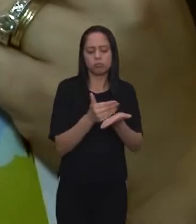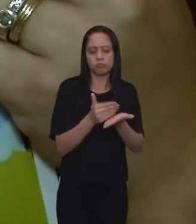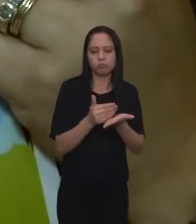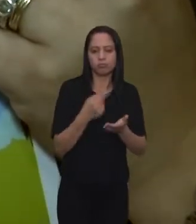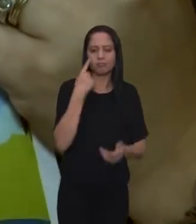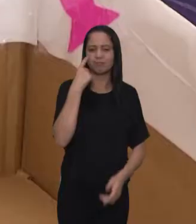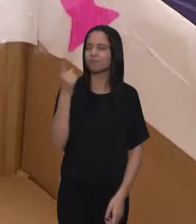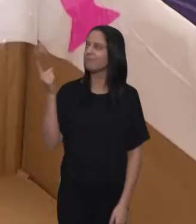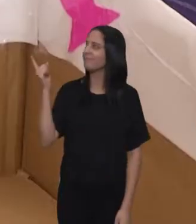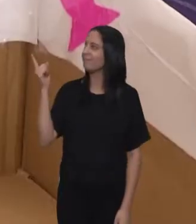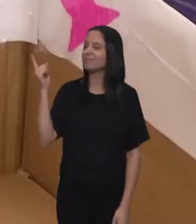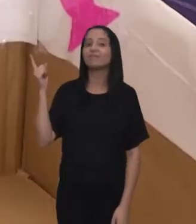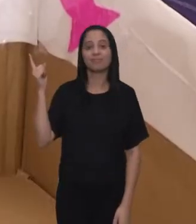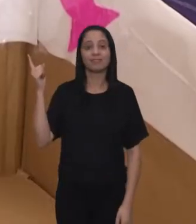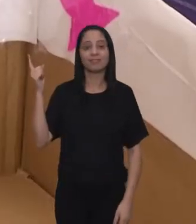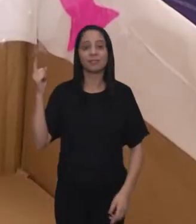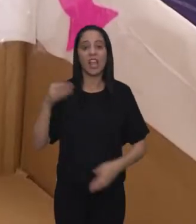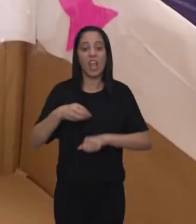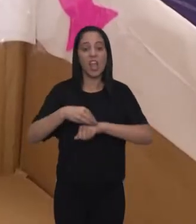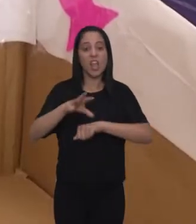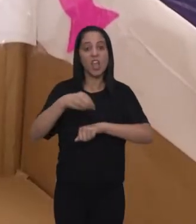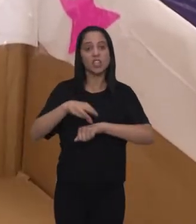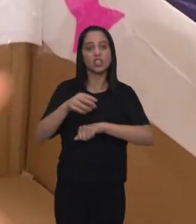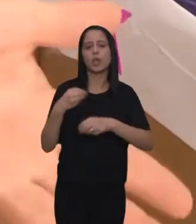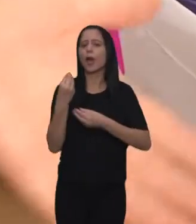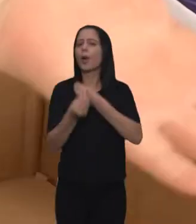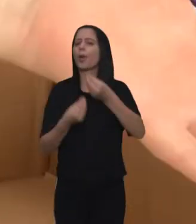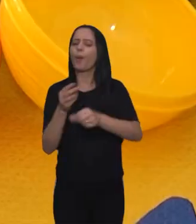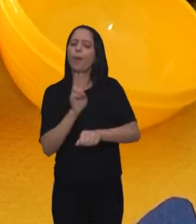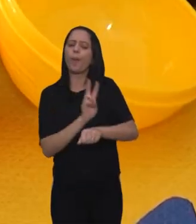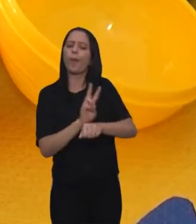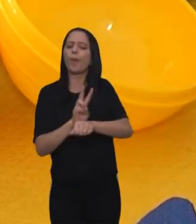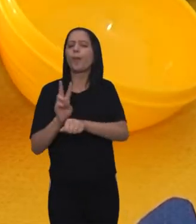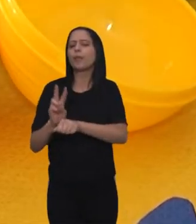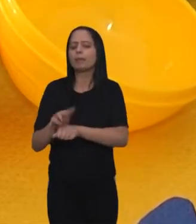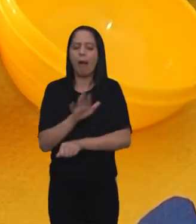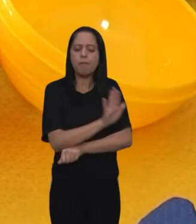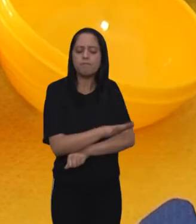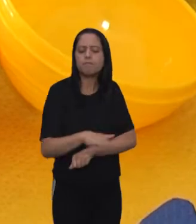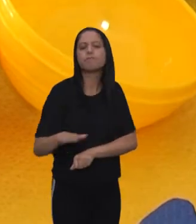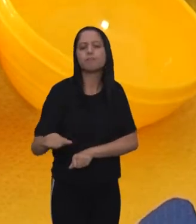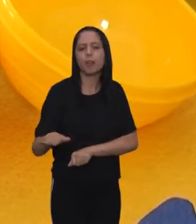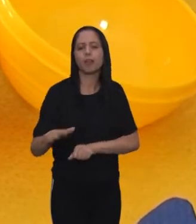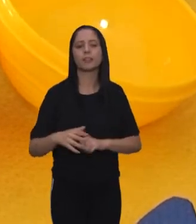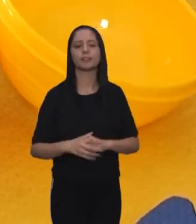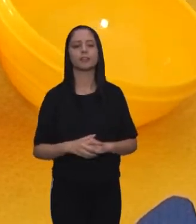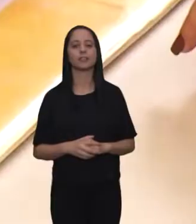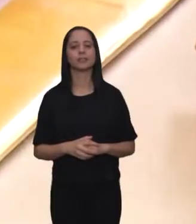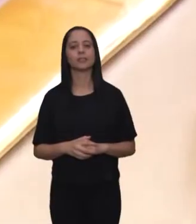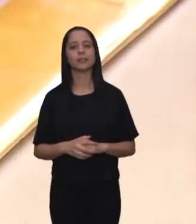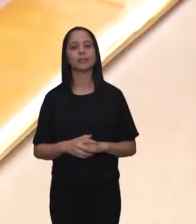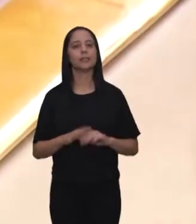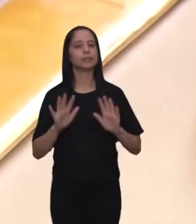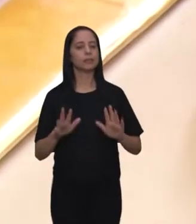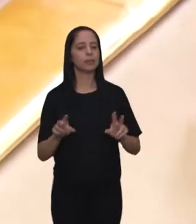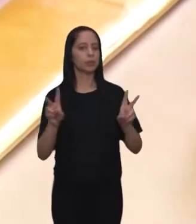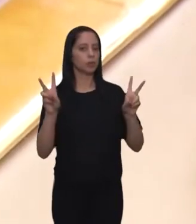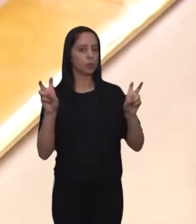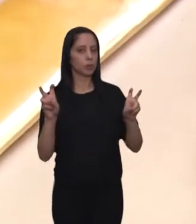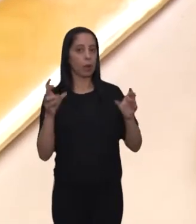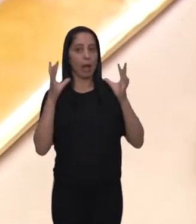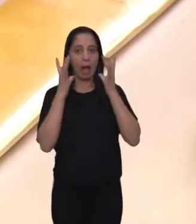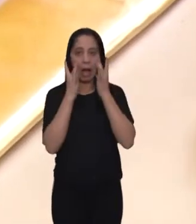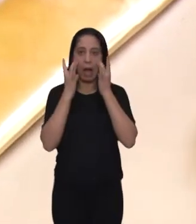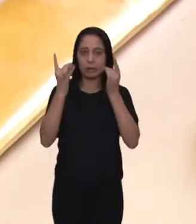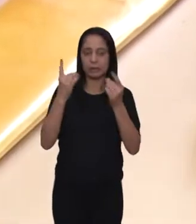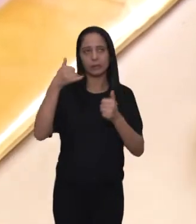cartilha ilustrativa reforçando os cuidados que pais e responsáveis devem ter com as crianças na primeira infância pontos